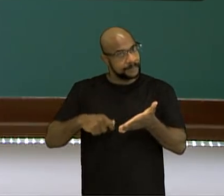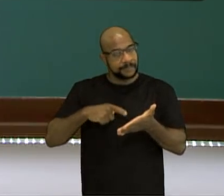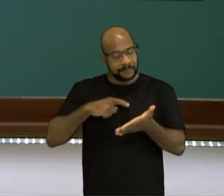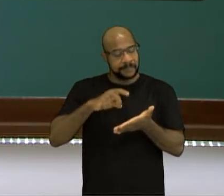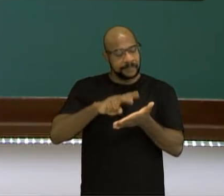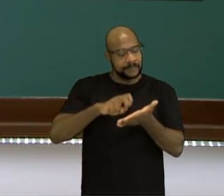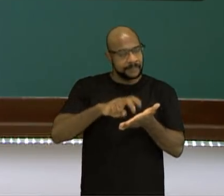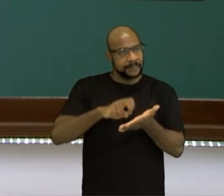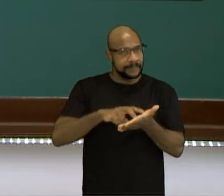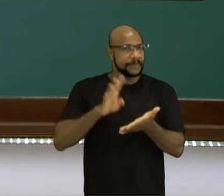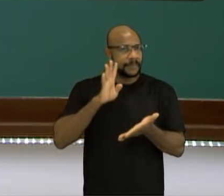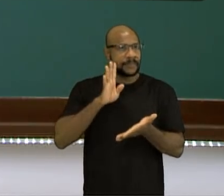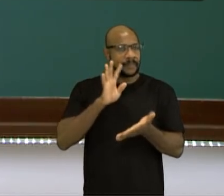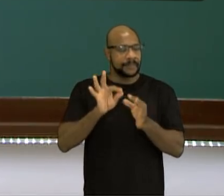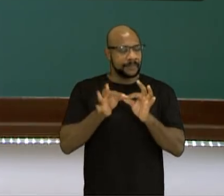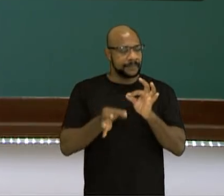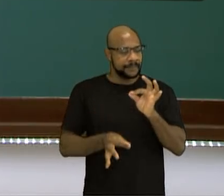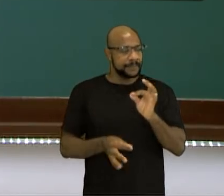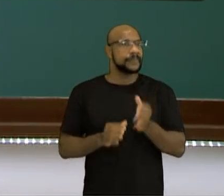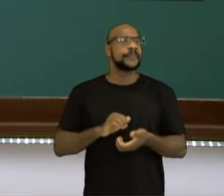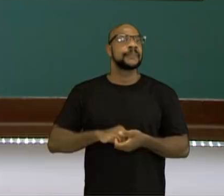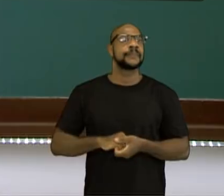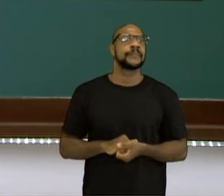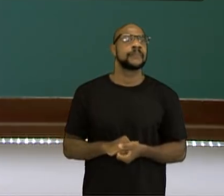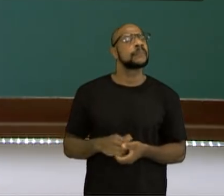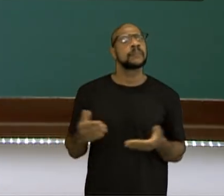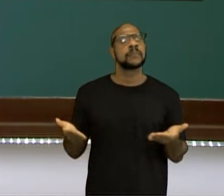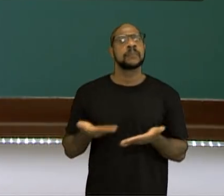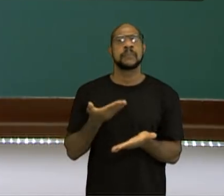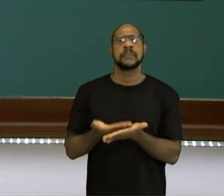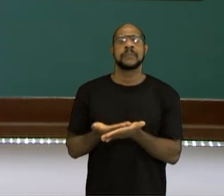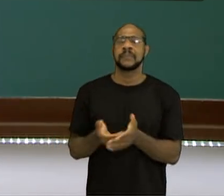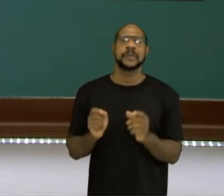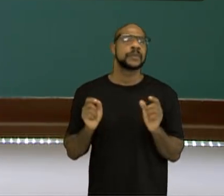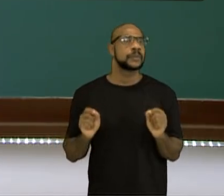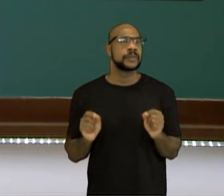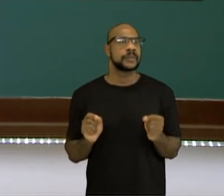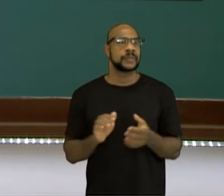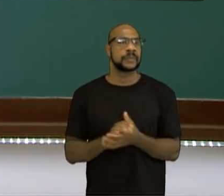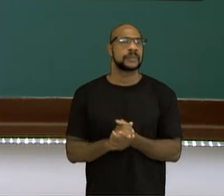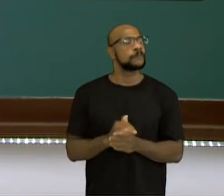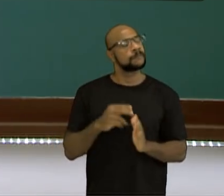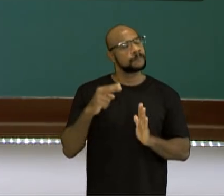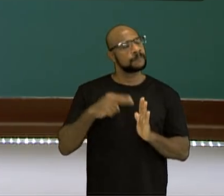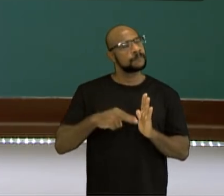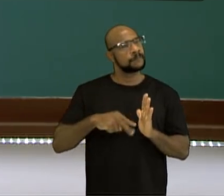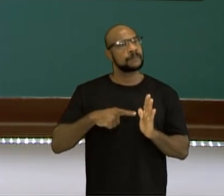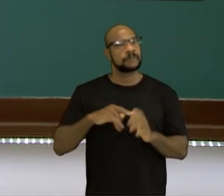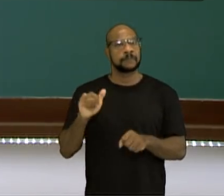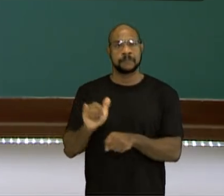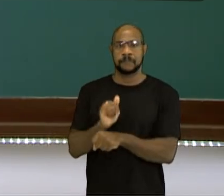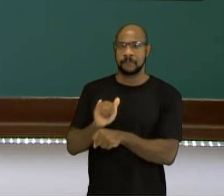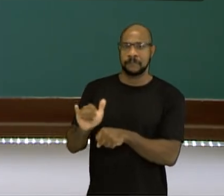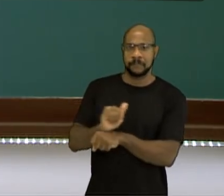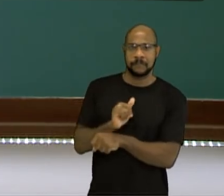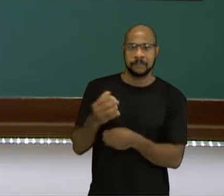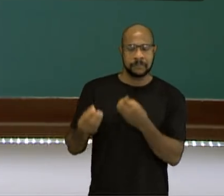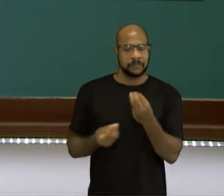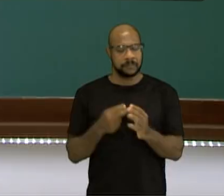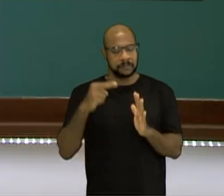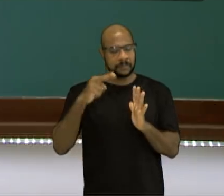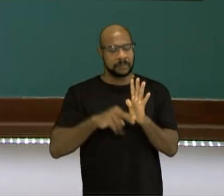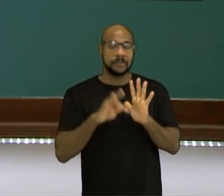vocabulário bem legal, ok? Muito bem! Então, nessa aula, nós lembramos algumas estratégias de como ler um